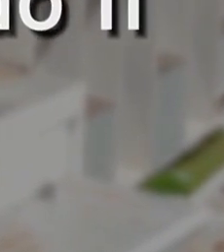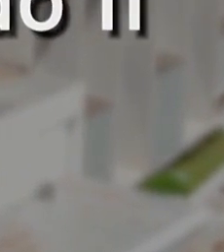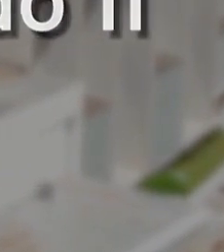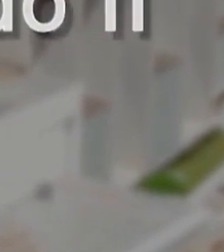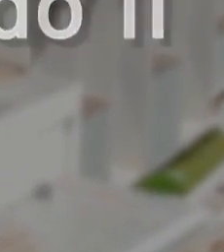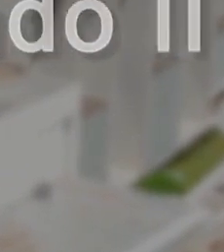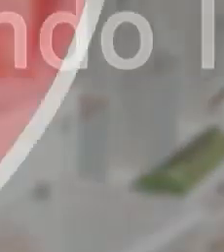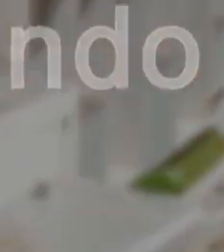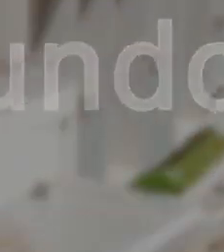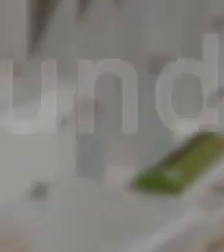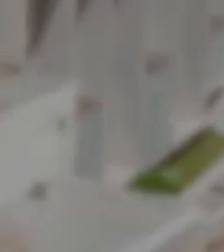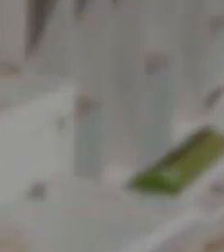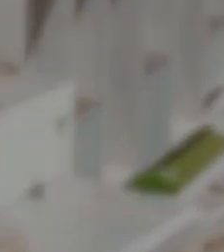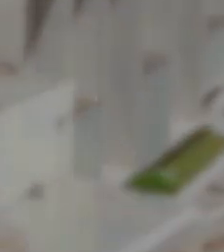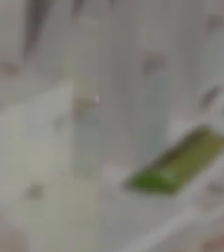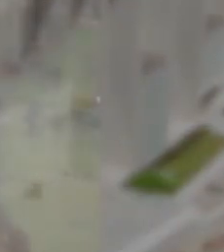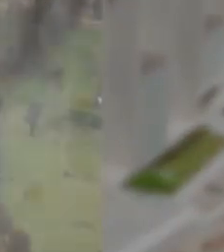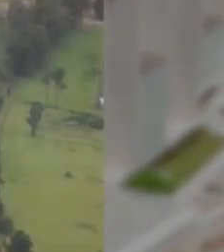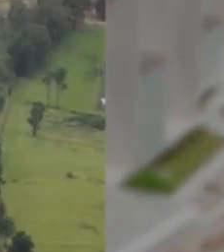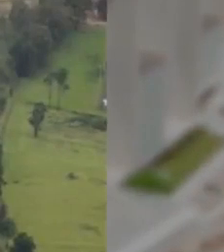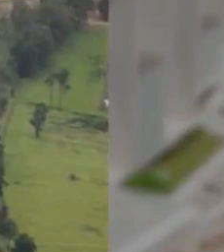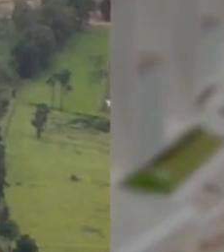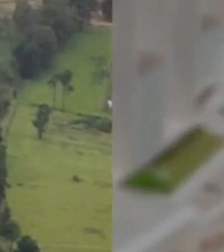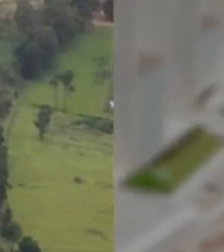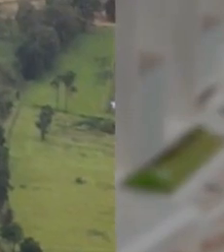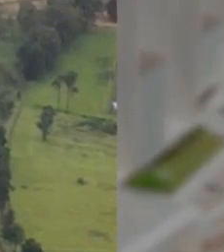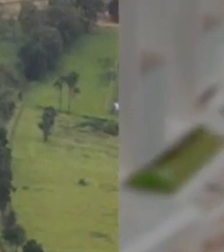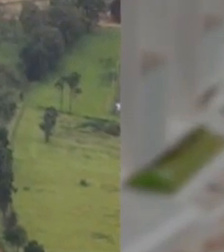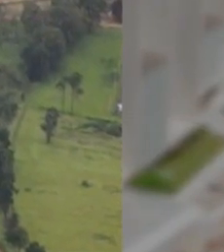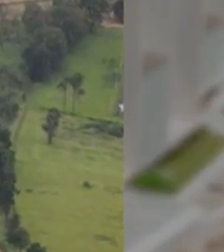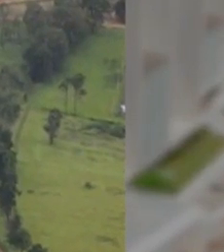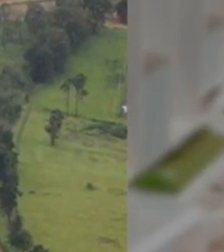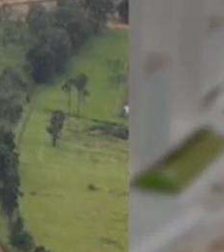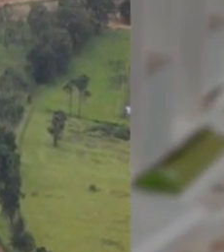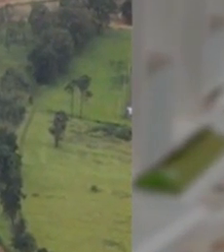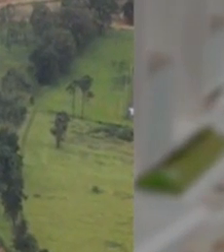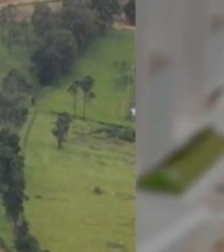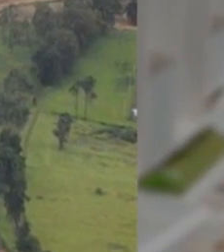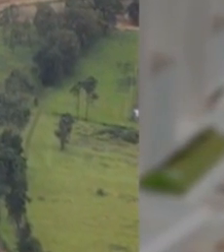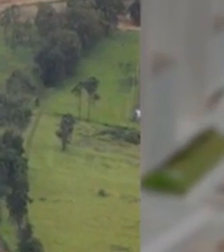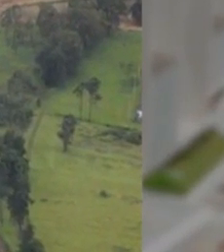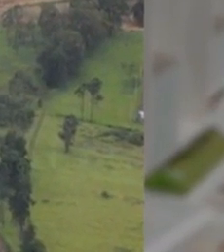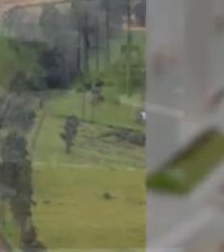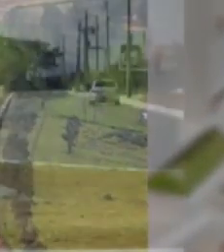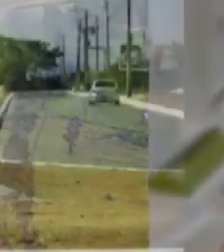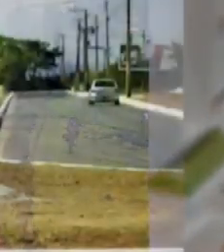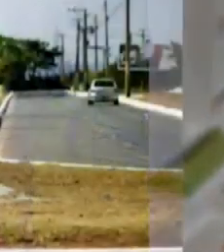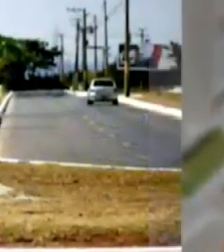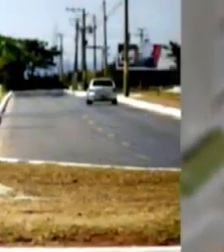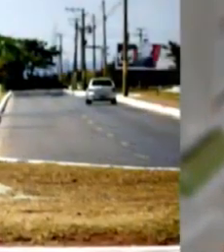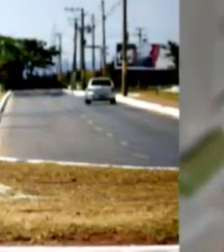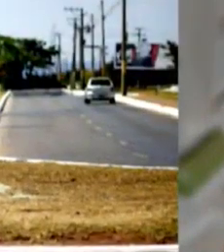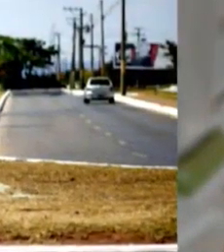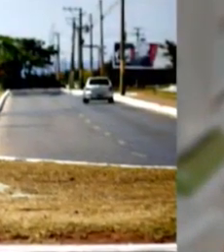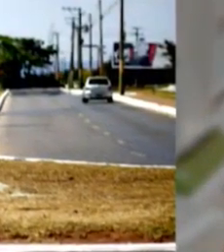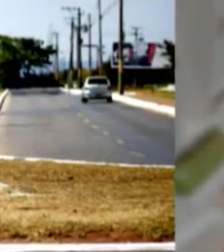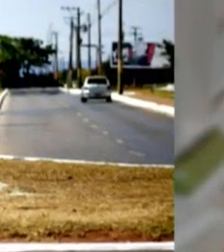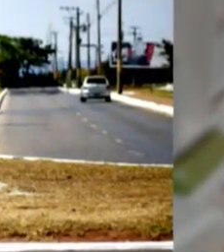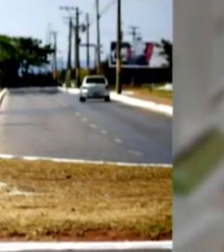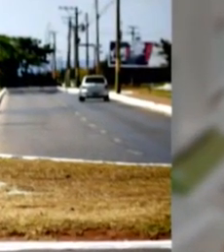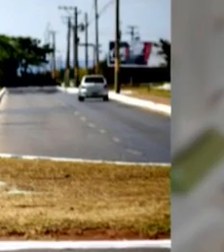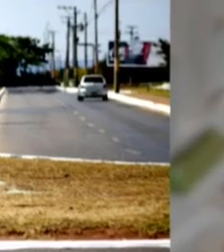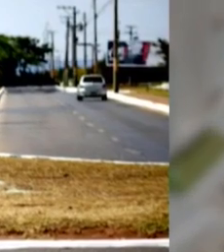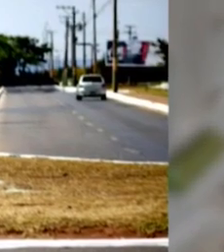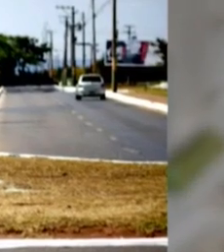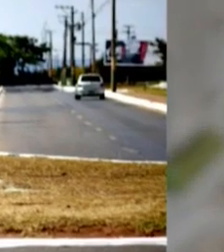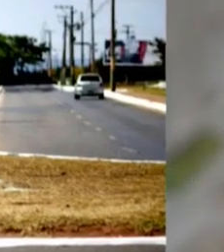Projetos do GDF. Vamos agora fazer o planejamento para o início da obra